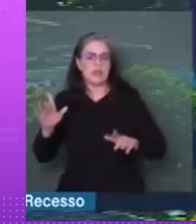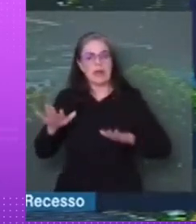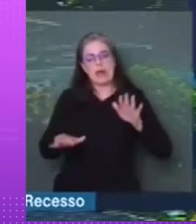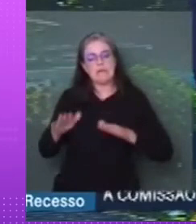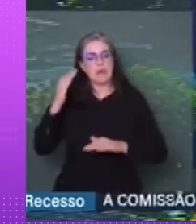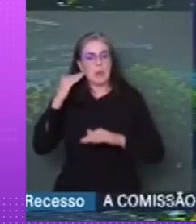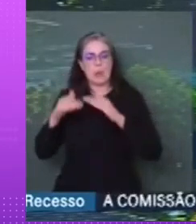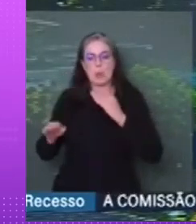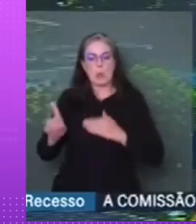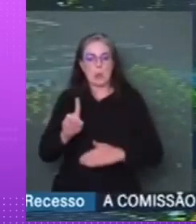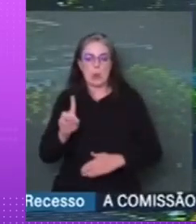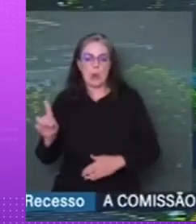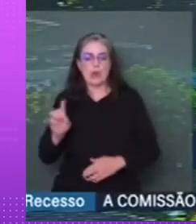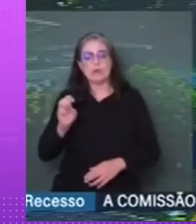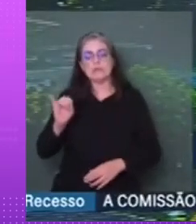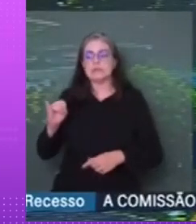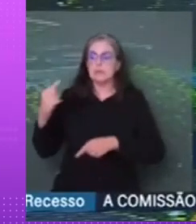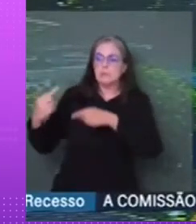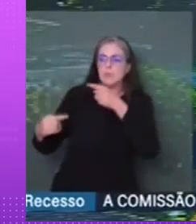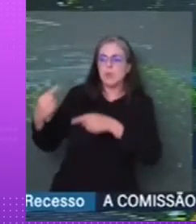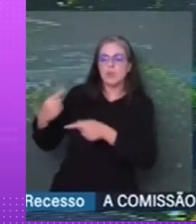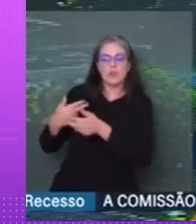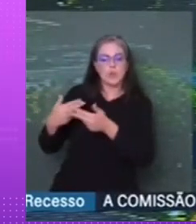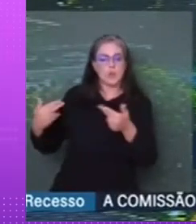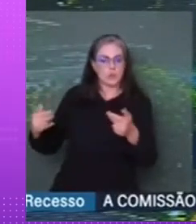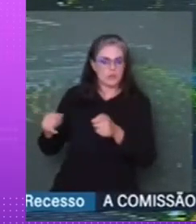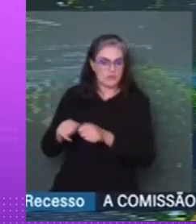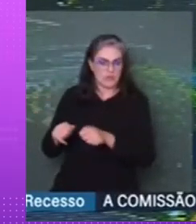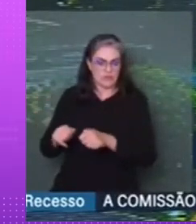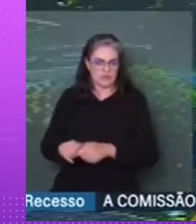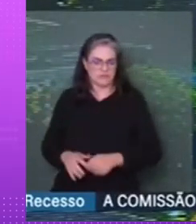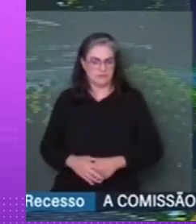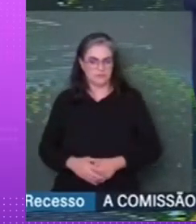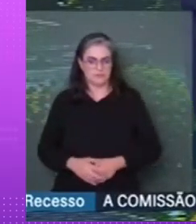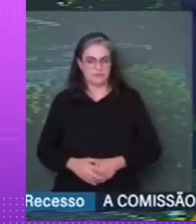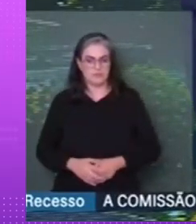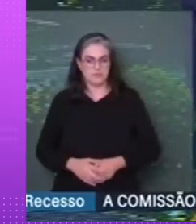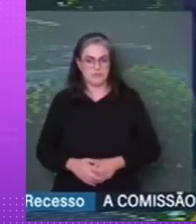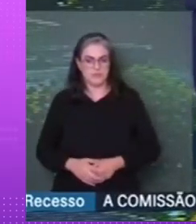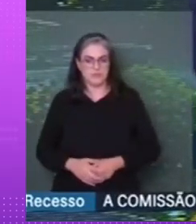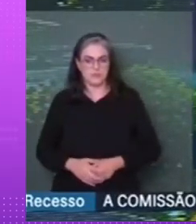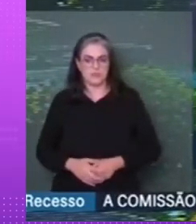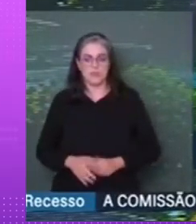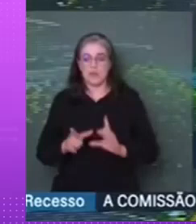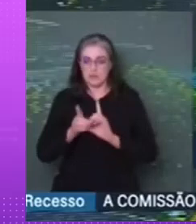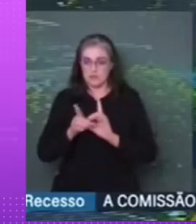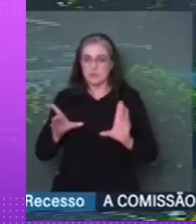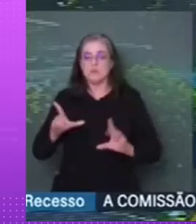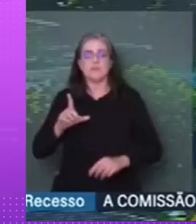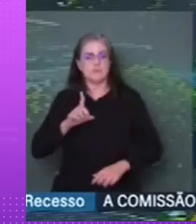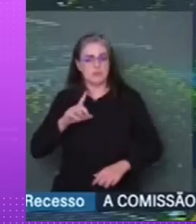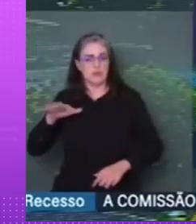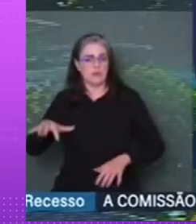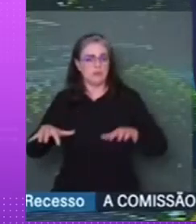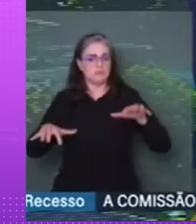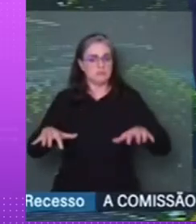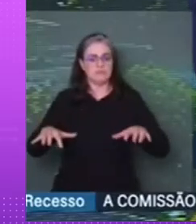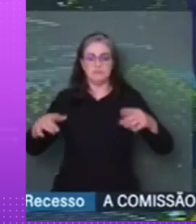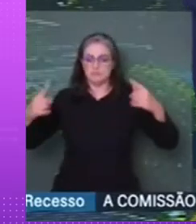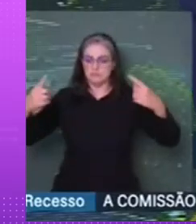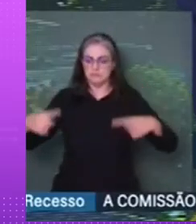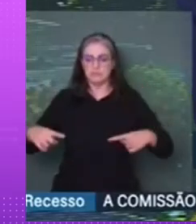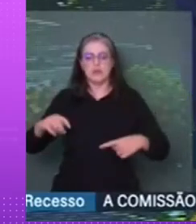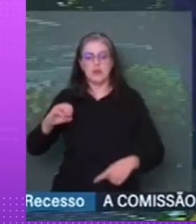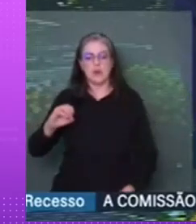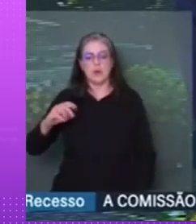lá em Brasília, daqui a pouco a gente deve acompanhar então a fala do presidente Lula. Temos ainda o presidente do Congresso Nacional falando e